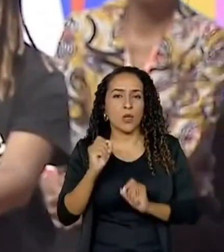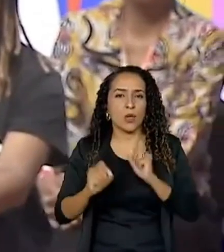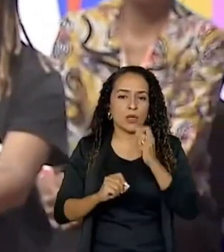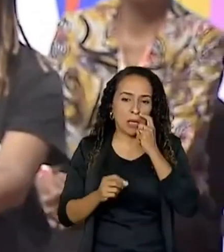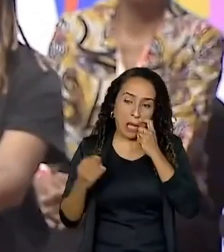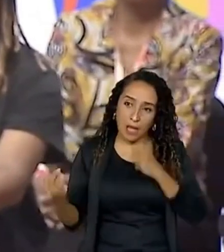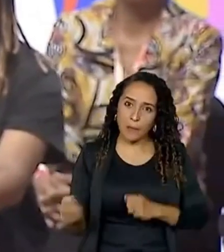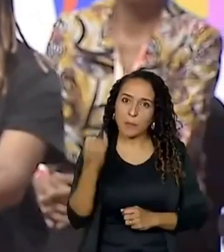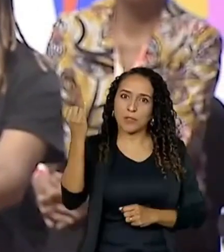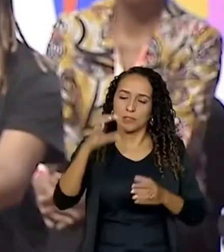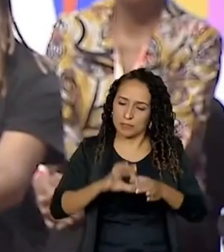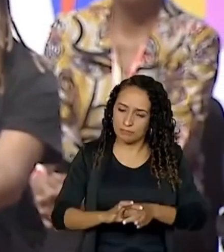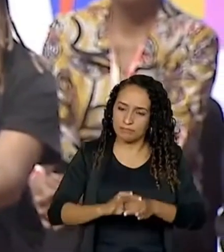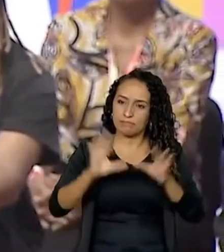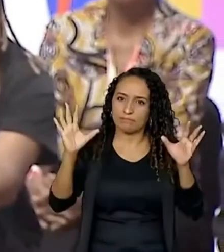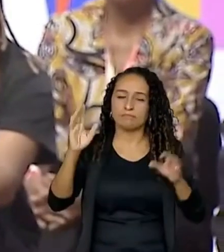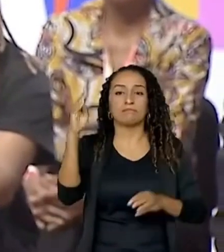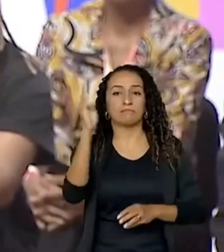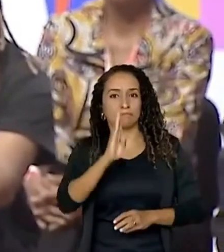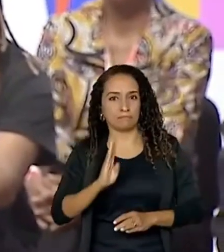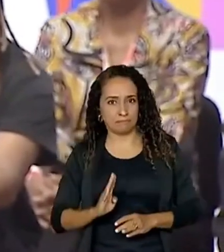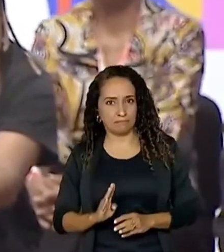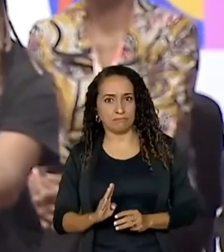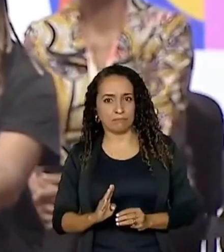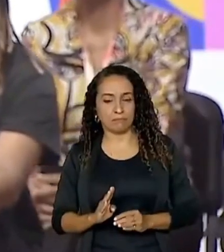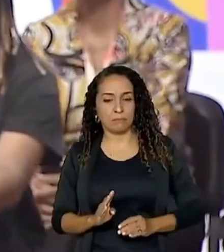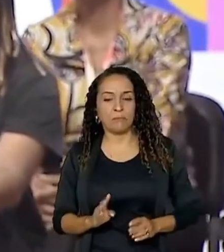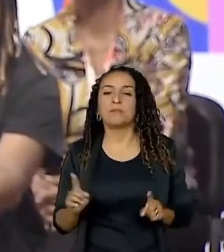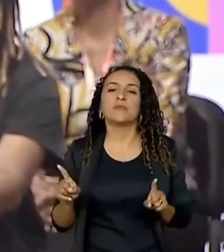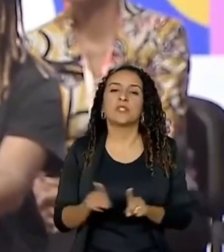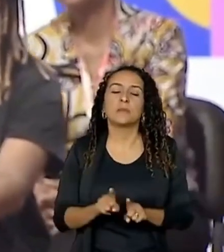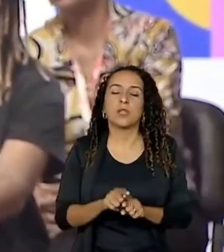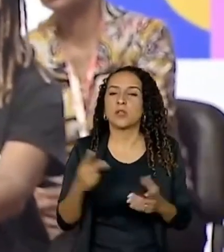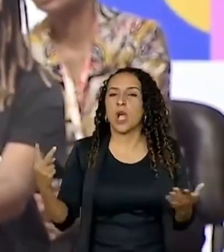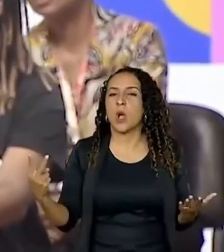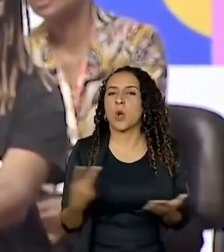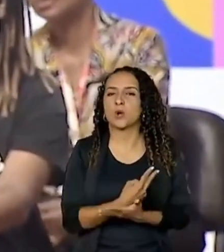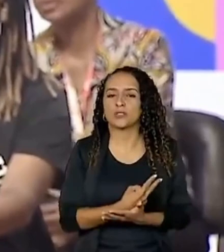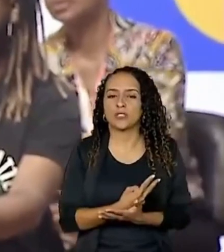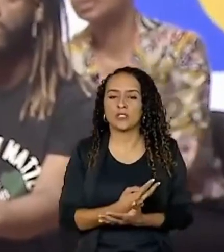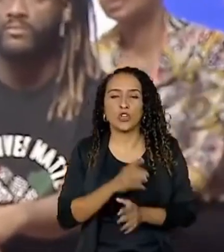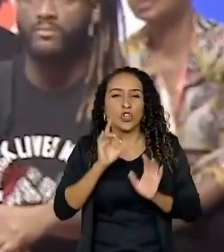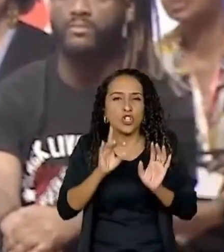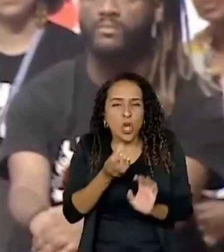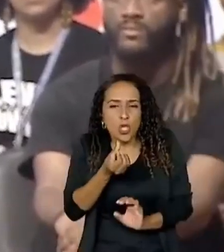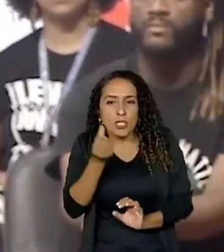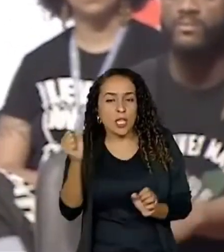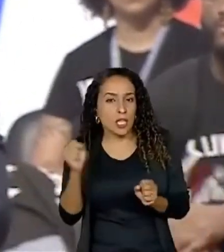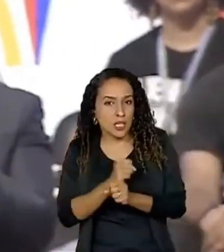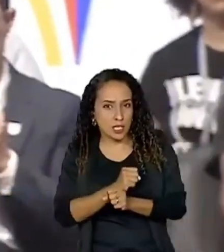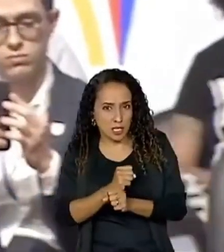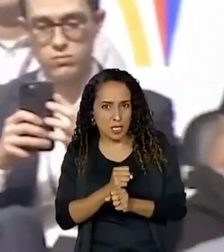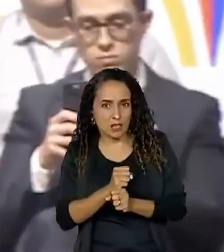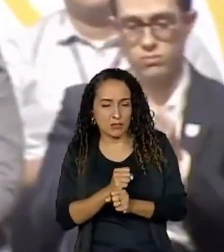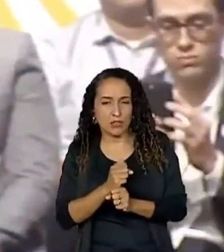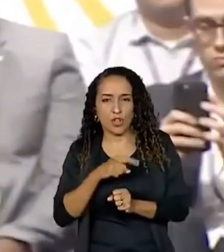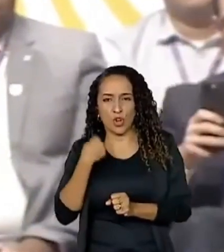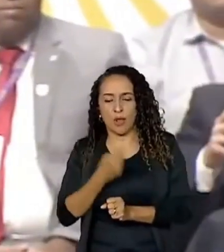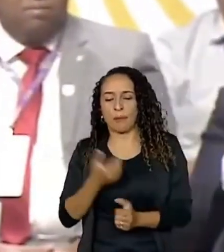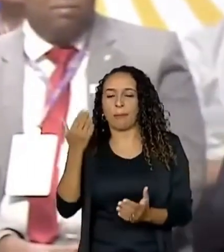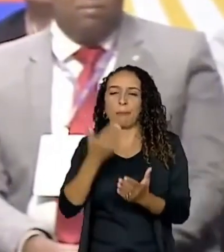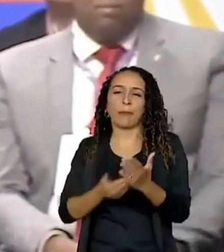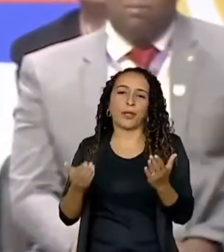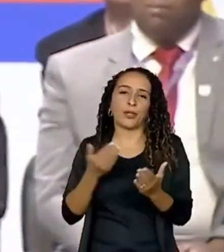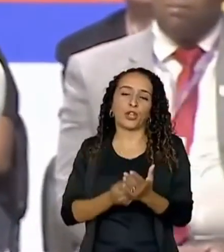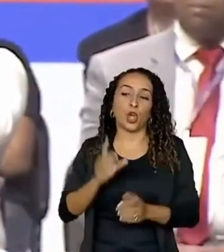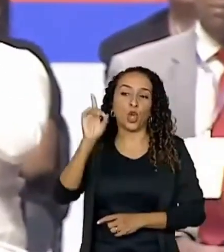da democracia neste país, e o que aconteceu há apenas 6 anos que a gente perdeu o direito de exercer